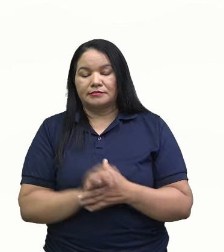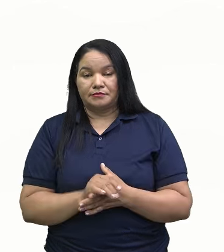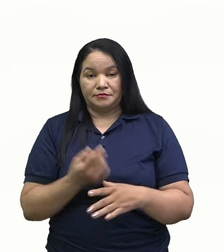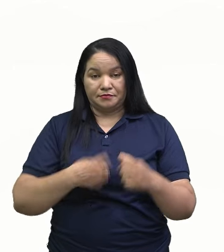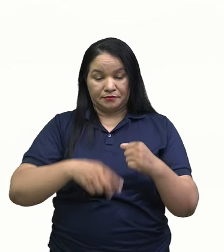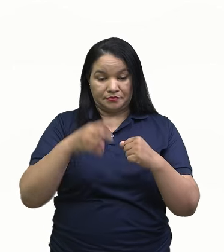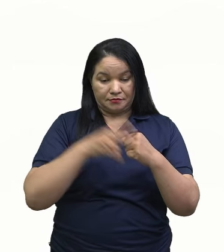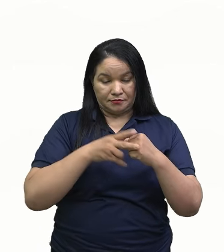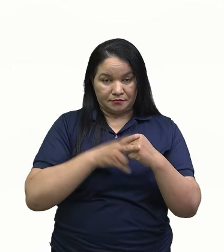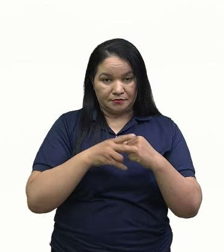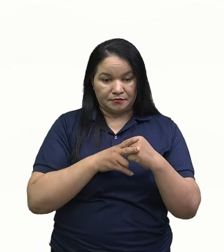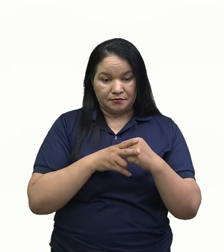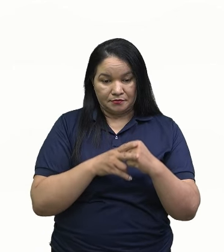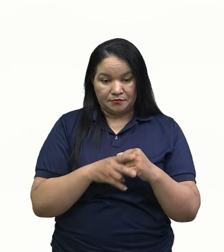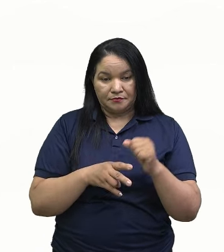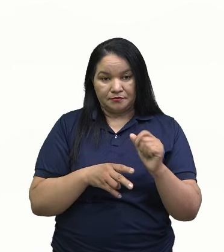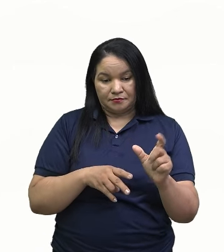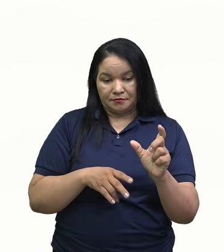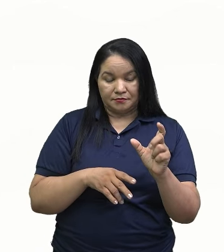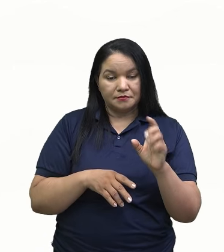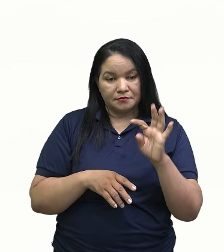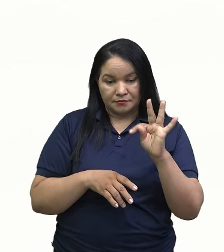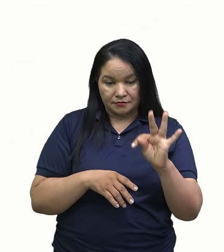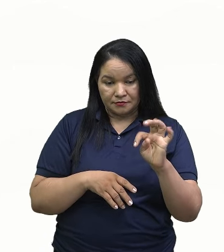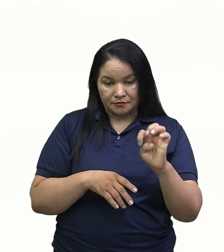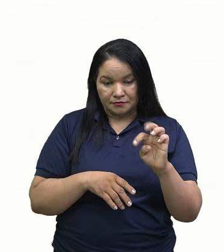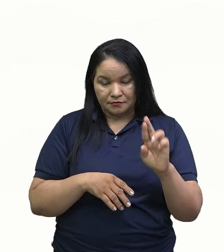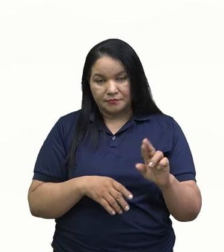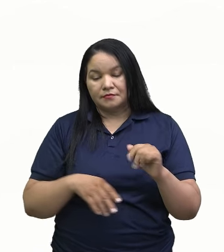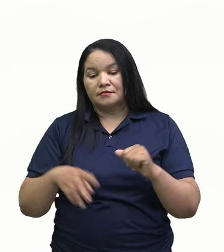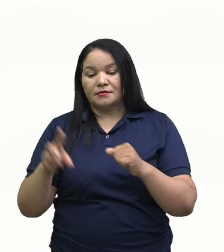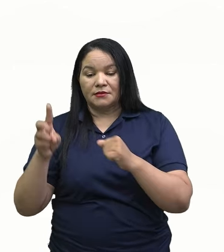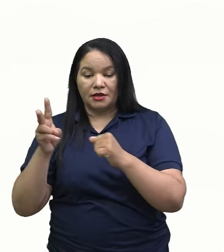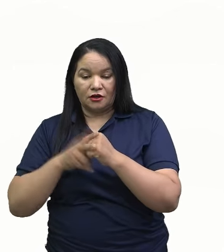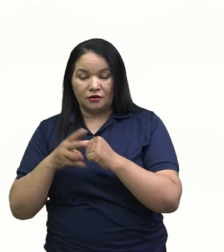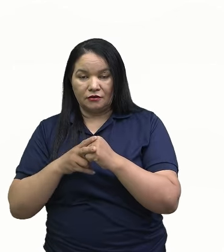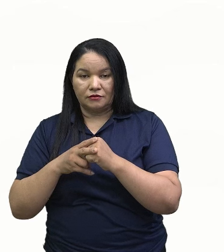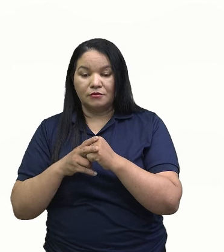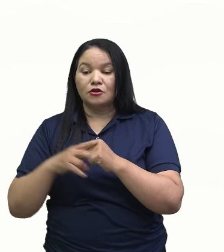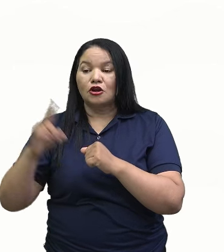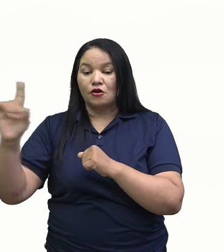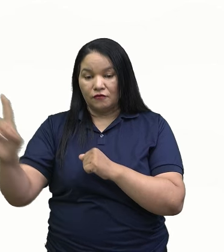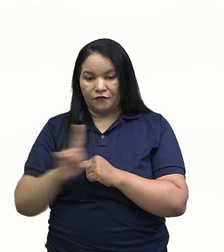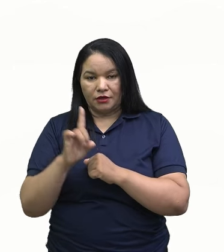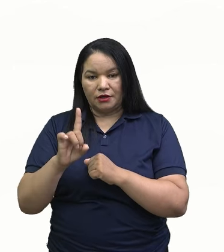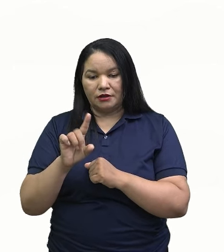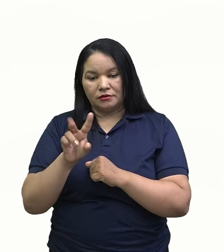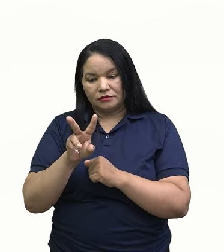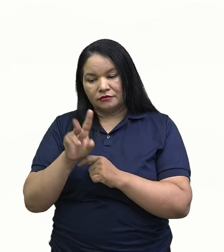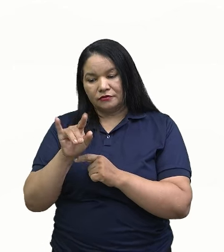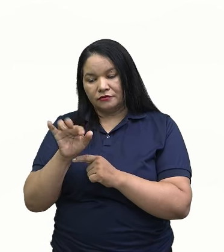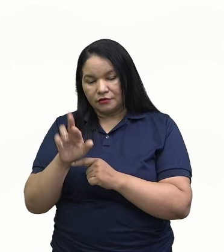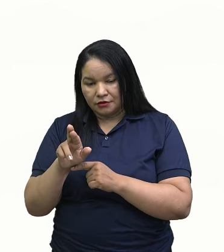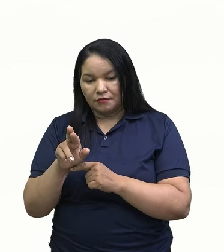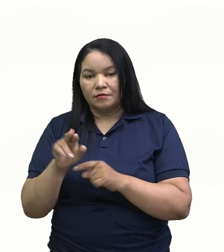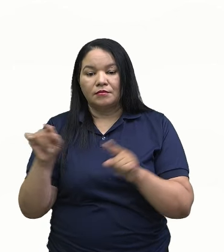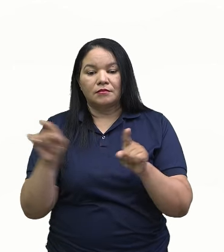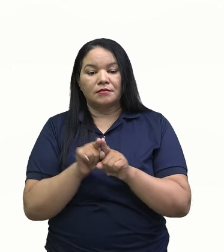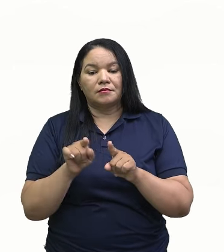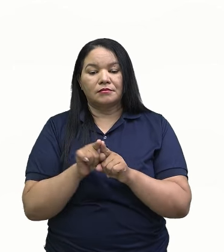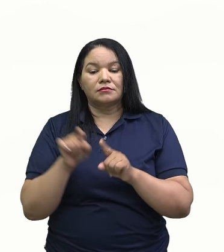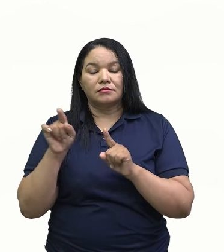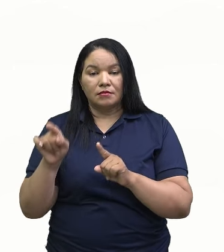de ter e os verbos derivados de vir, ok? Eles vão ficar